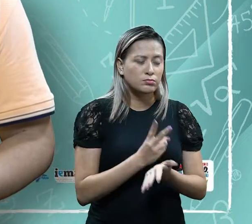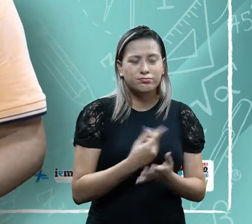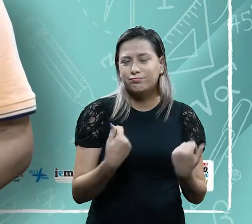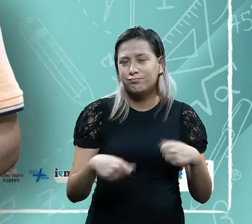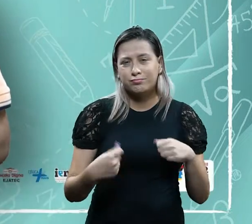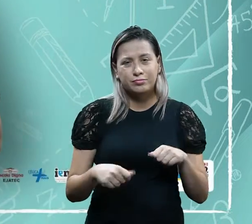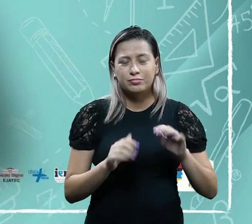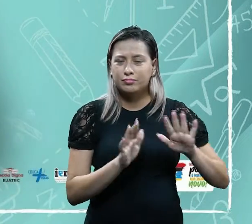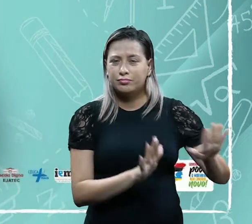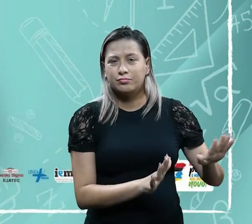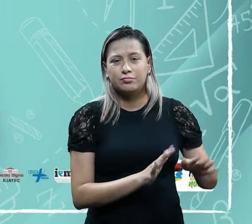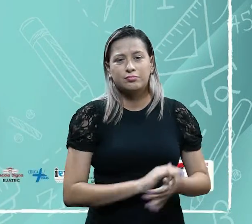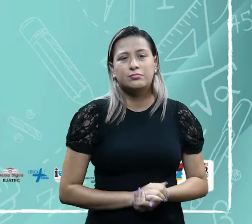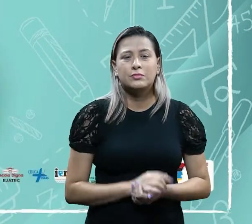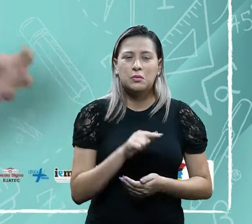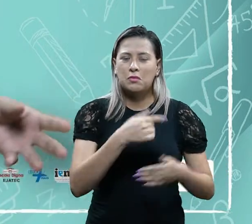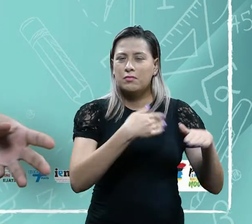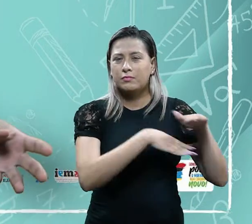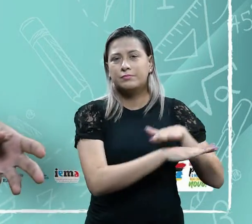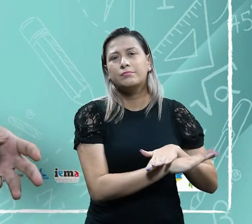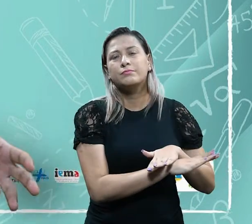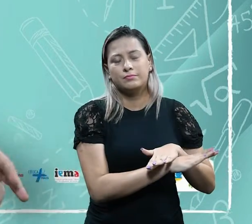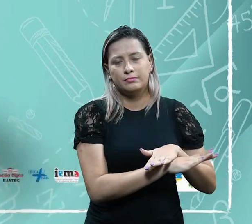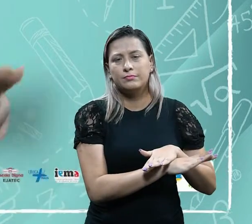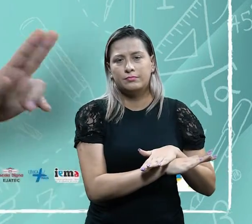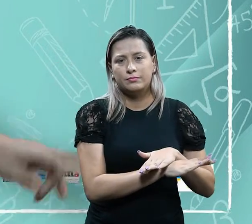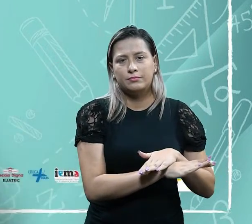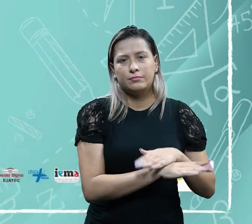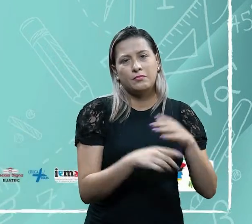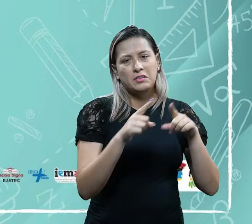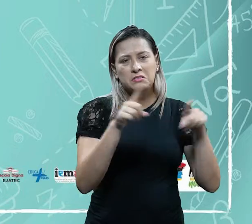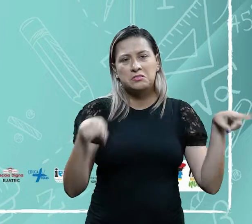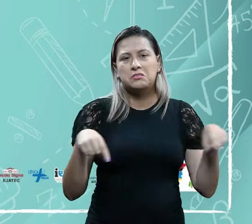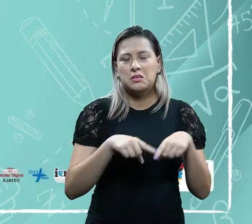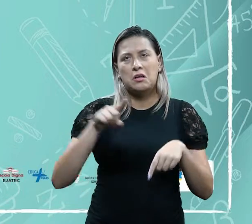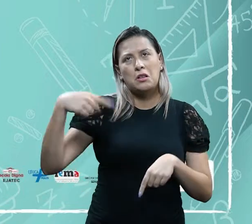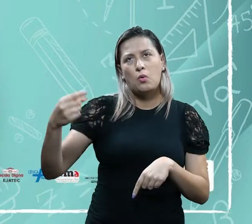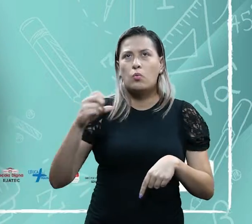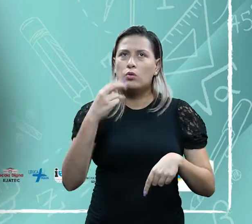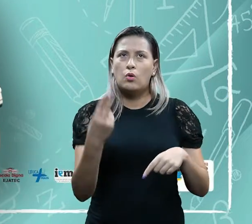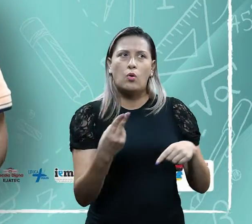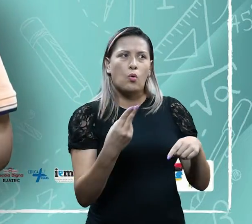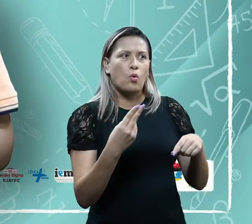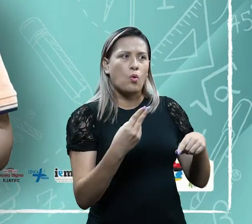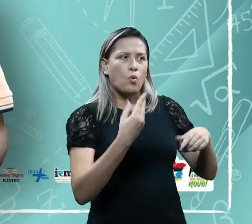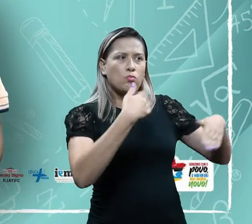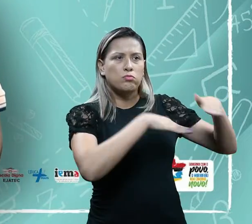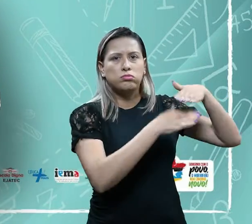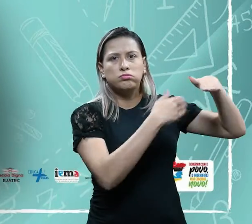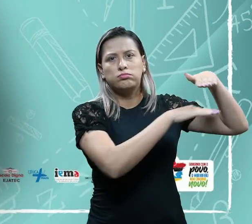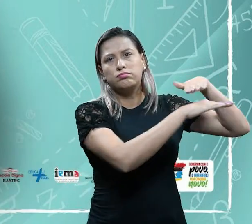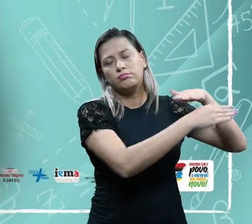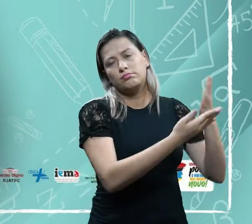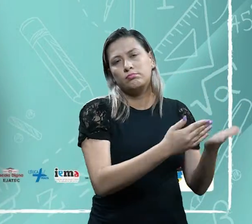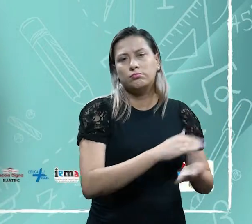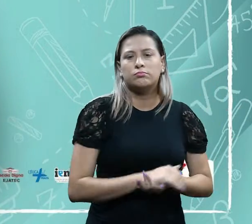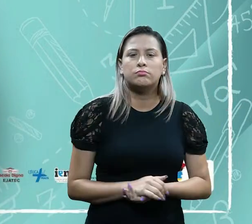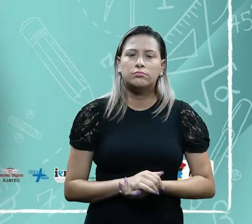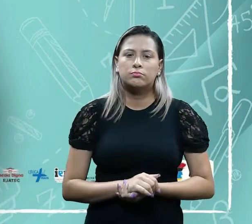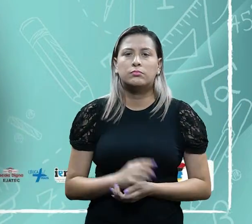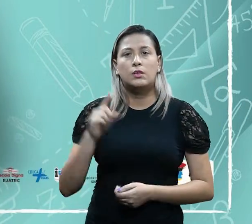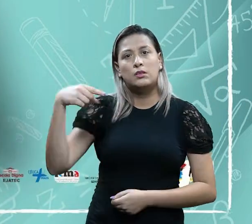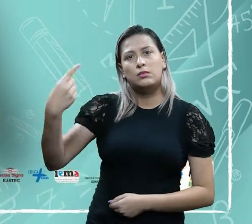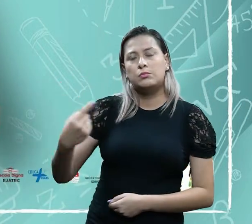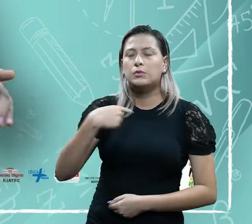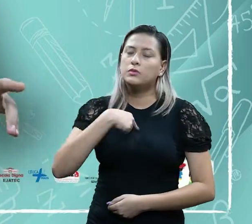documento. Aquele documento ele vai ficar guardado, né, em outra sala, em um armário, para posteriormente, caso eu